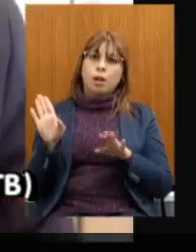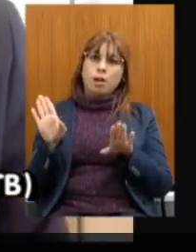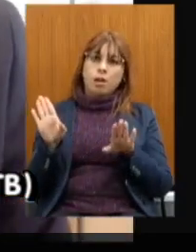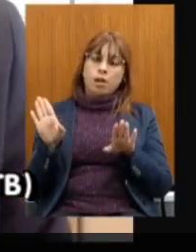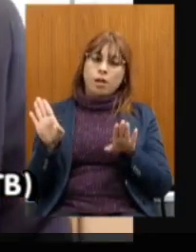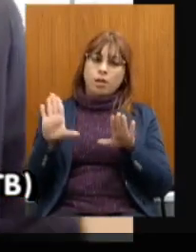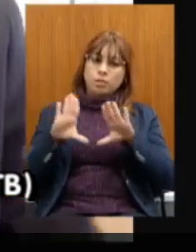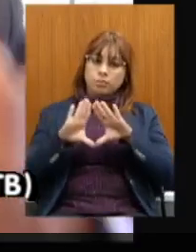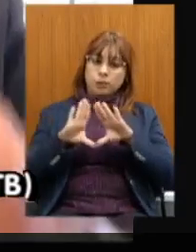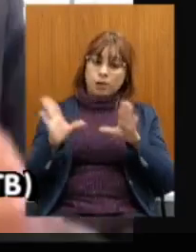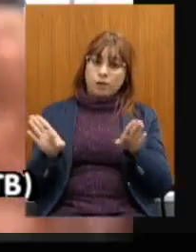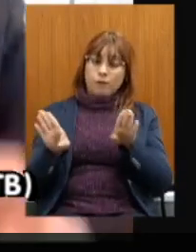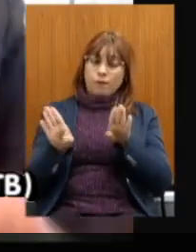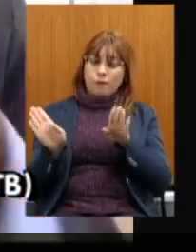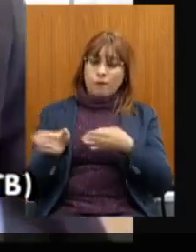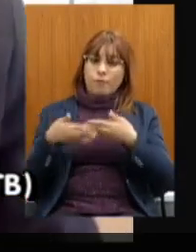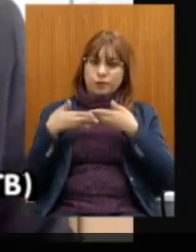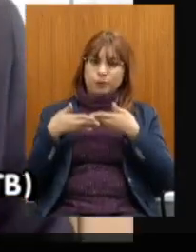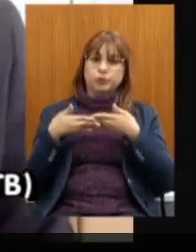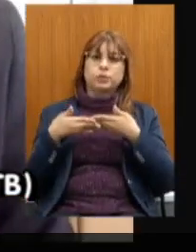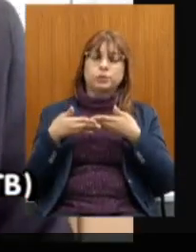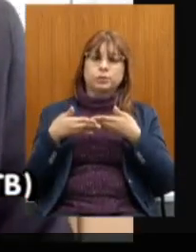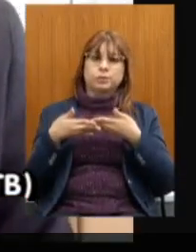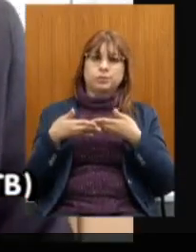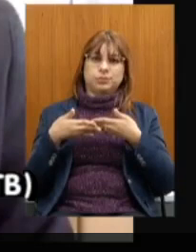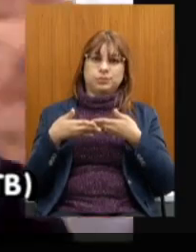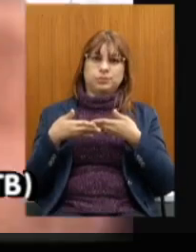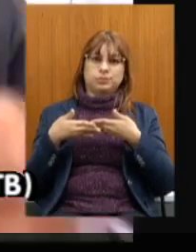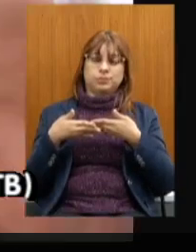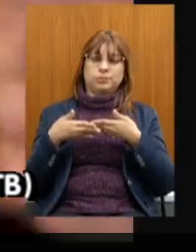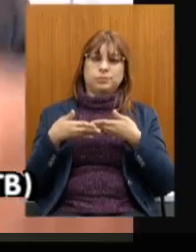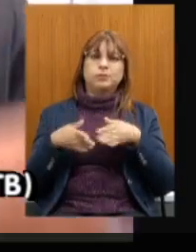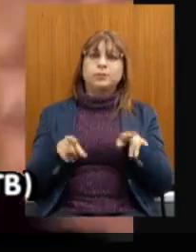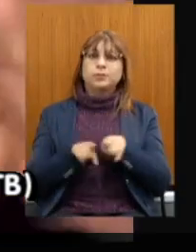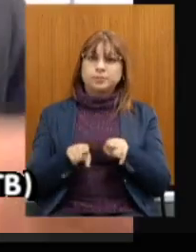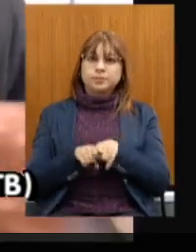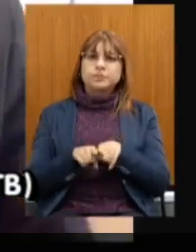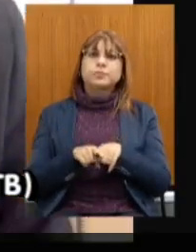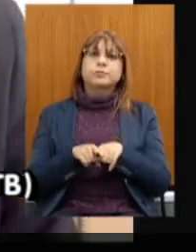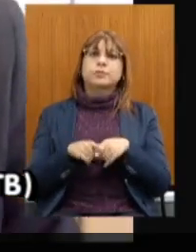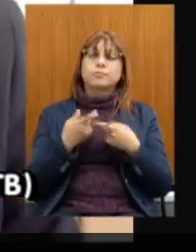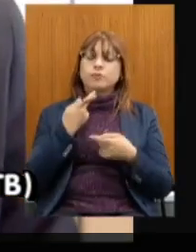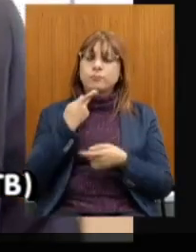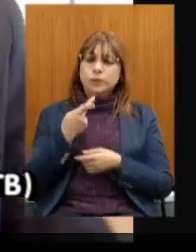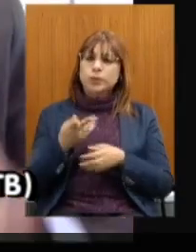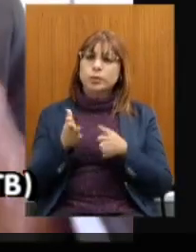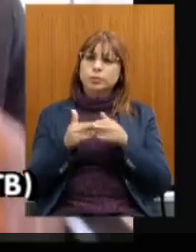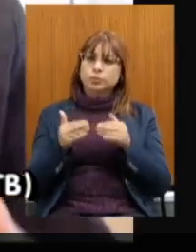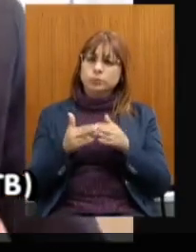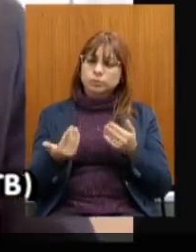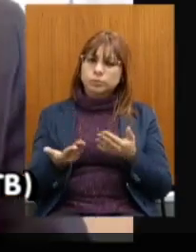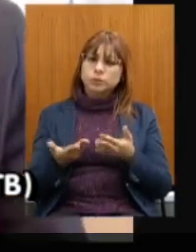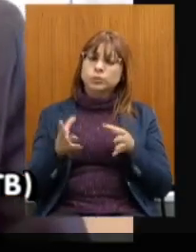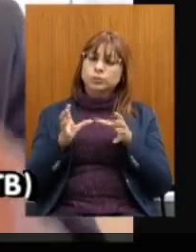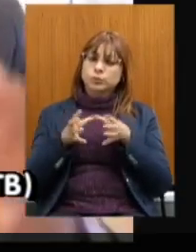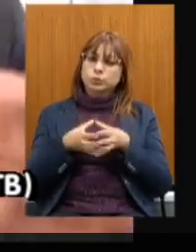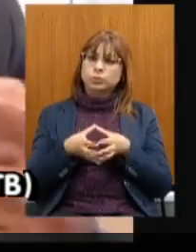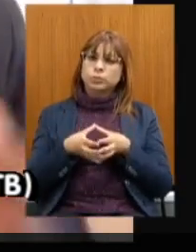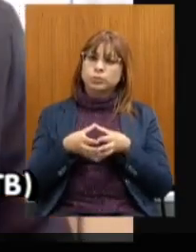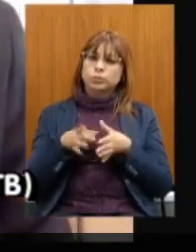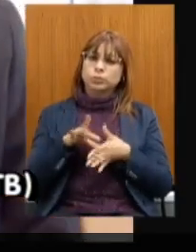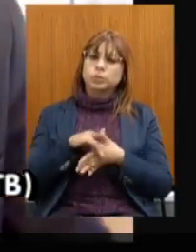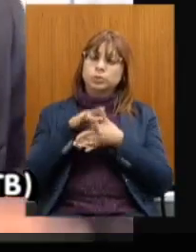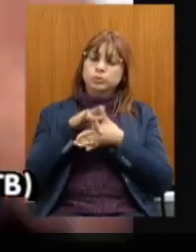povo, que esse formato não atende. E que veio, inclusive, fazer um apelo ao Colégio de Líderes e ao presidente da